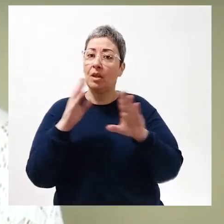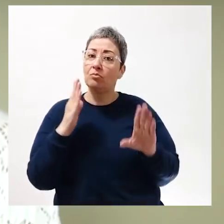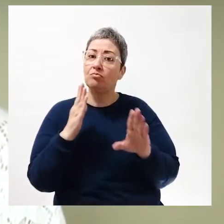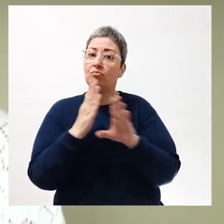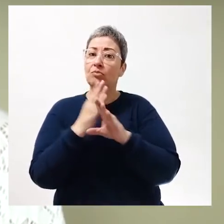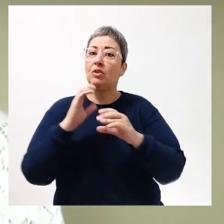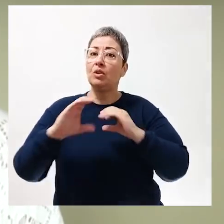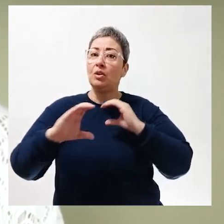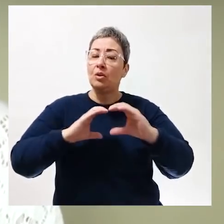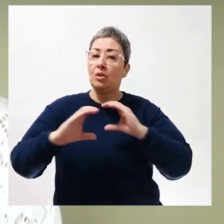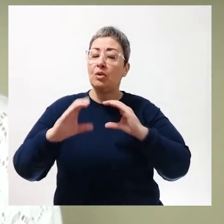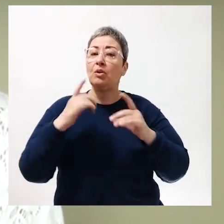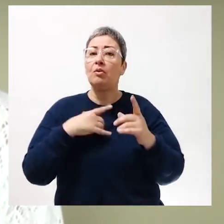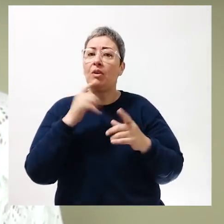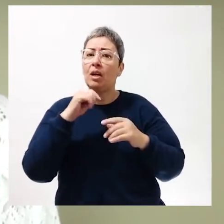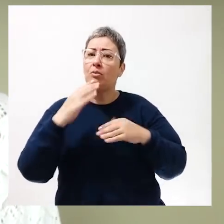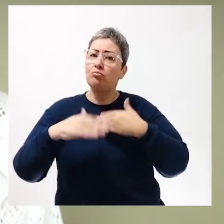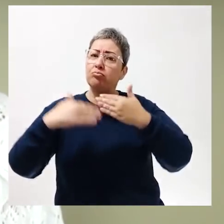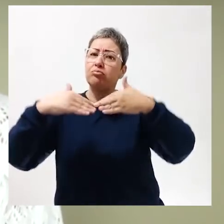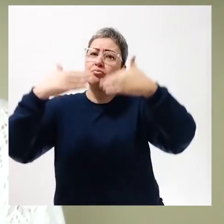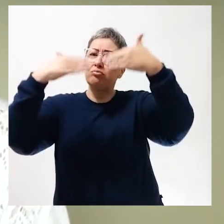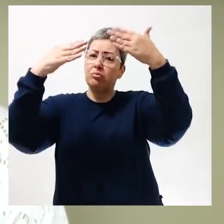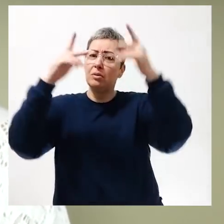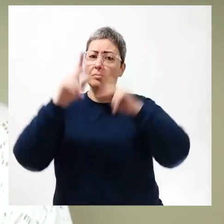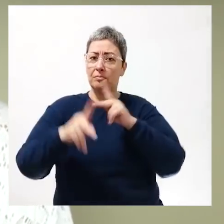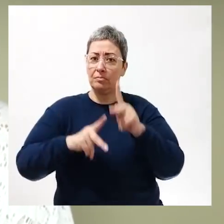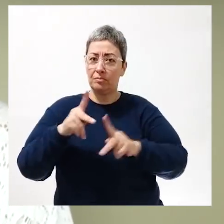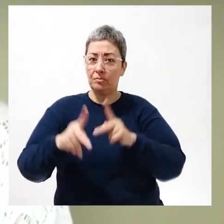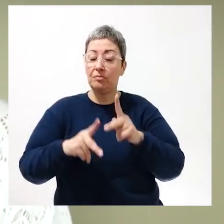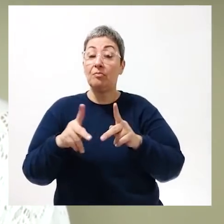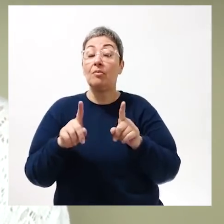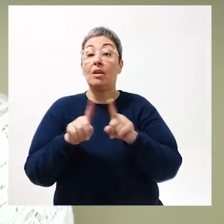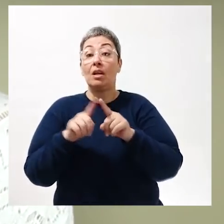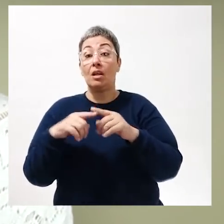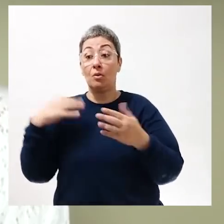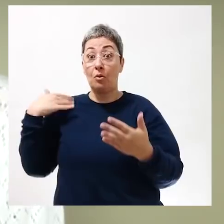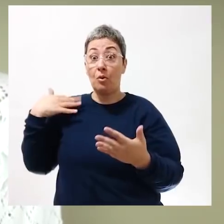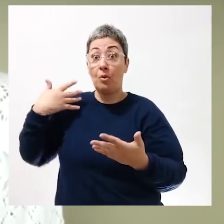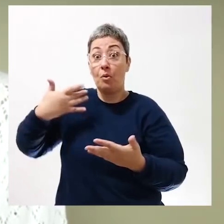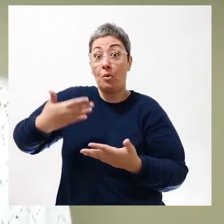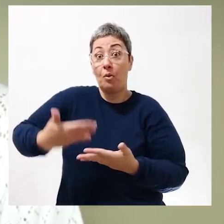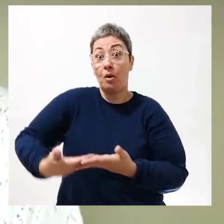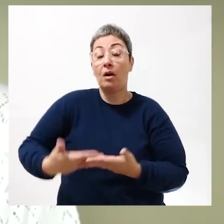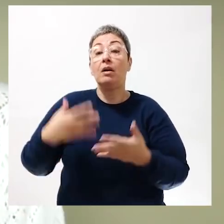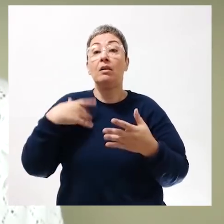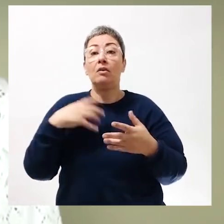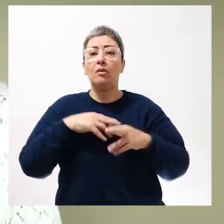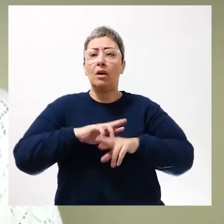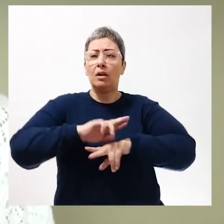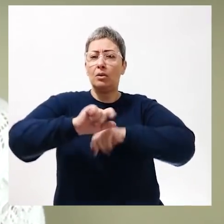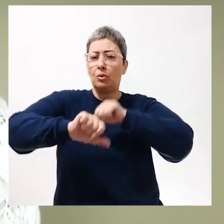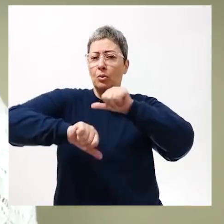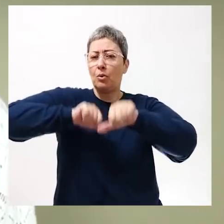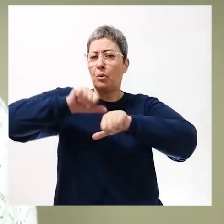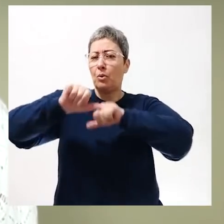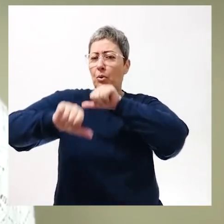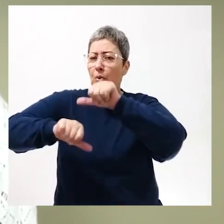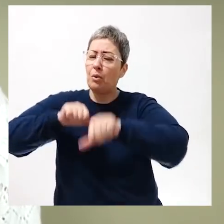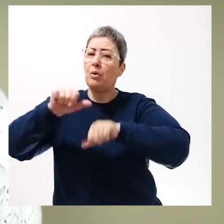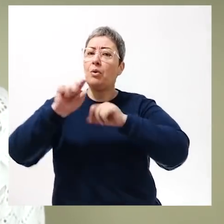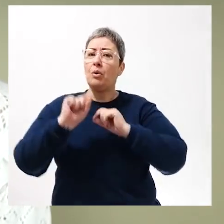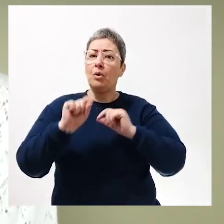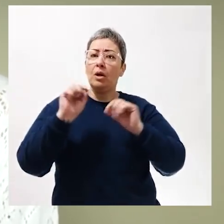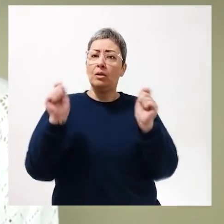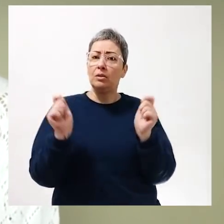que a comunicação foi sendo aprimorada pelos povos. E de lá para cá, foram muitas as